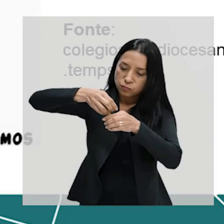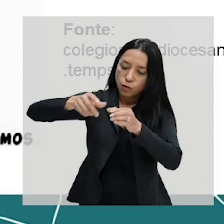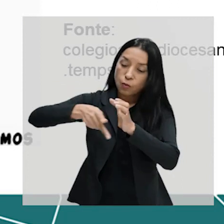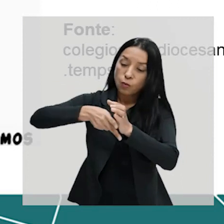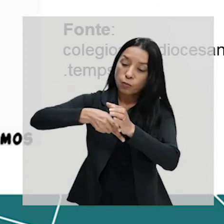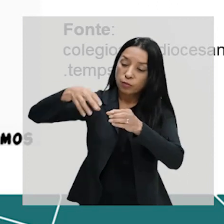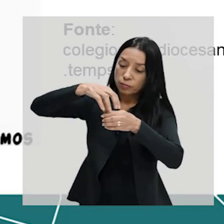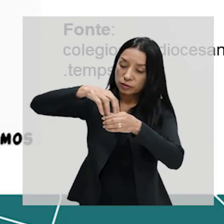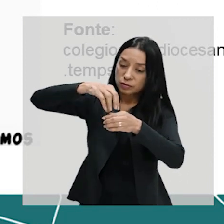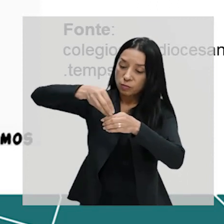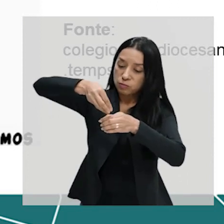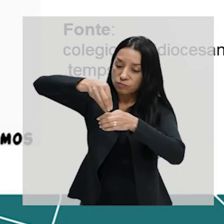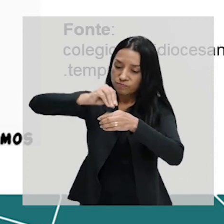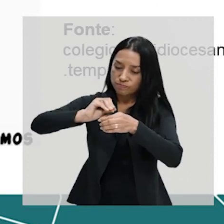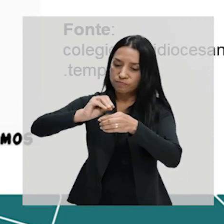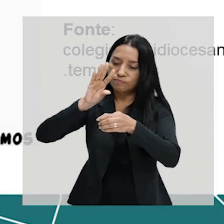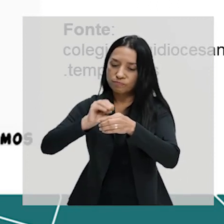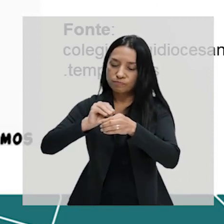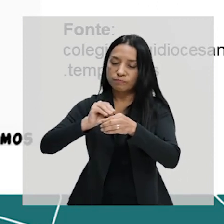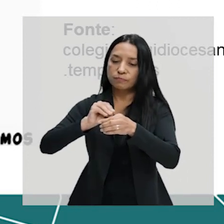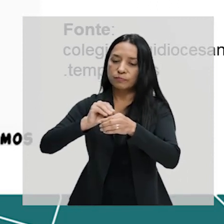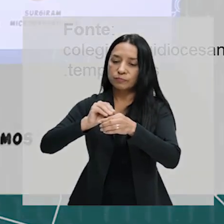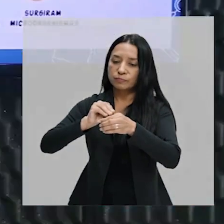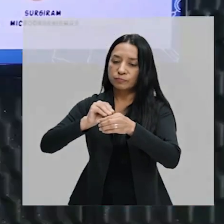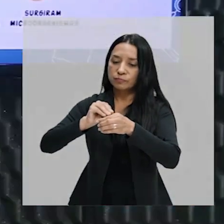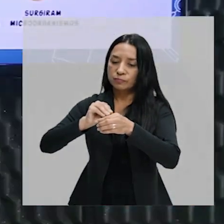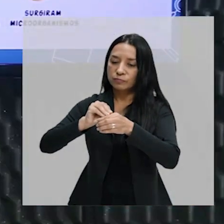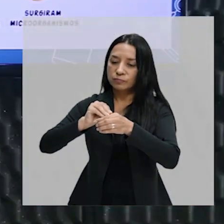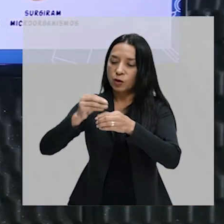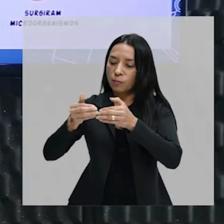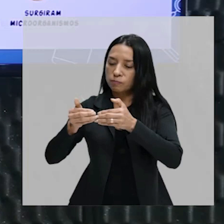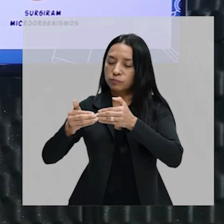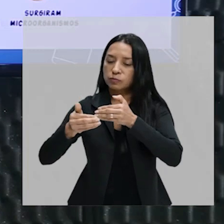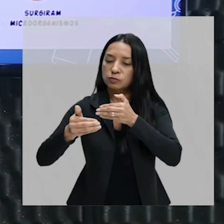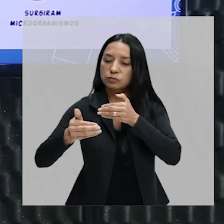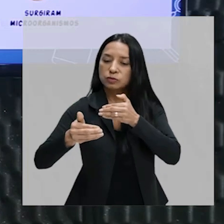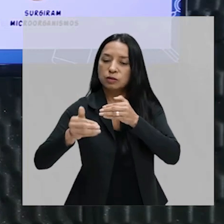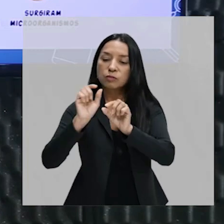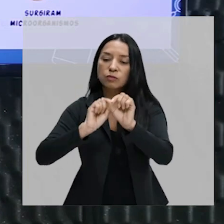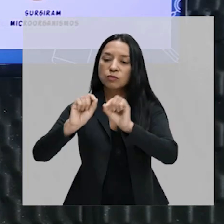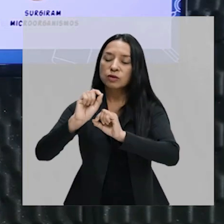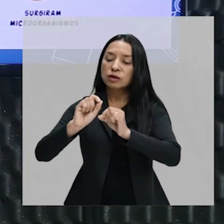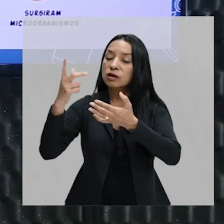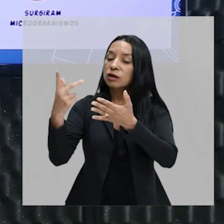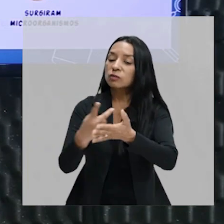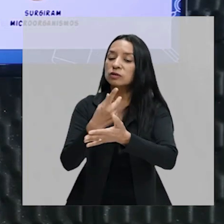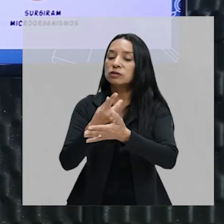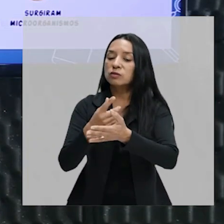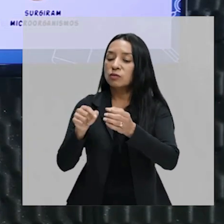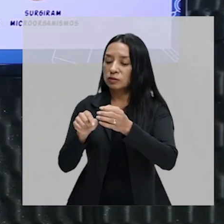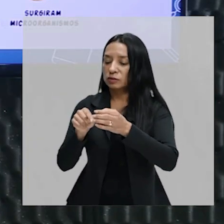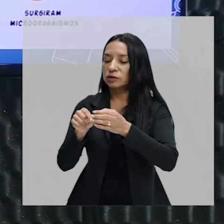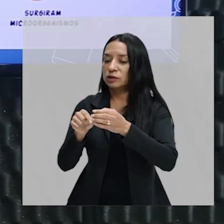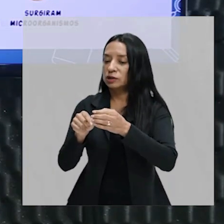material do tubo aqui né tubo de vidro e passou muito tempo muito tempo o que que aconteceu esse caldo não se